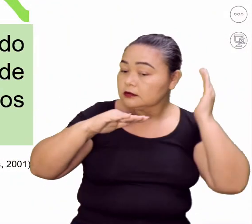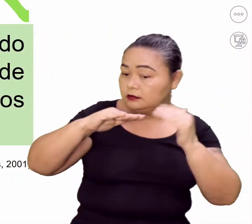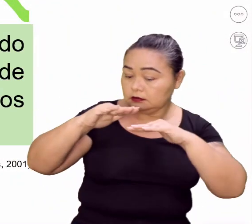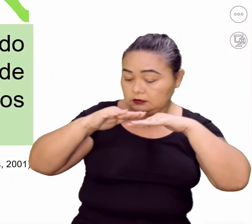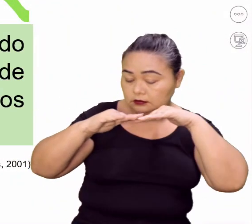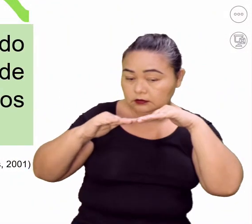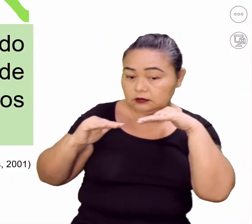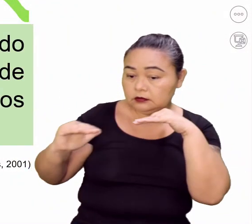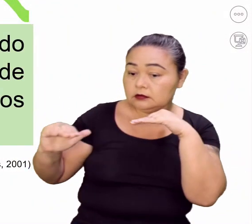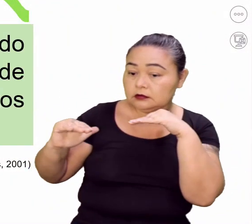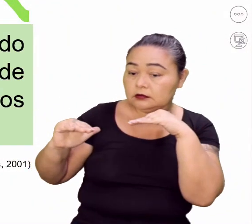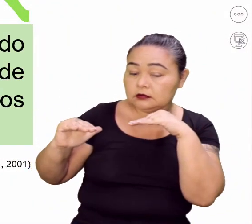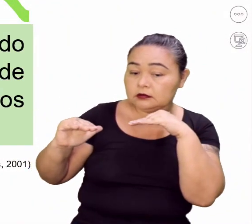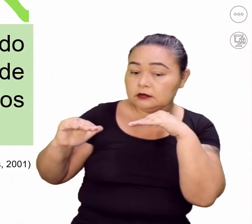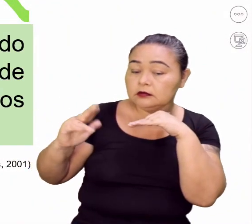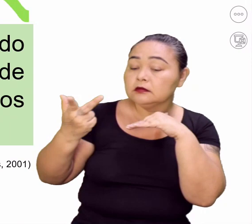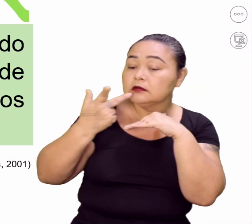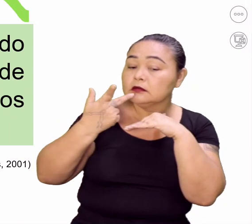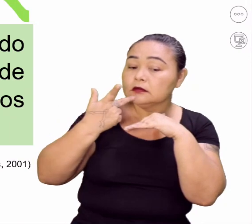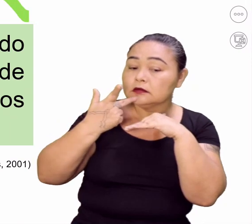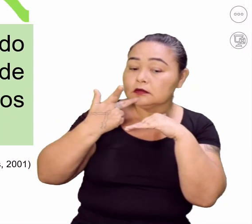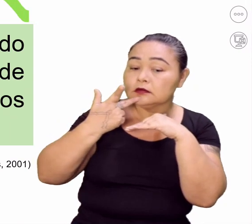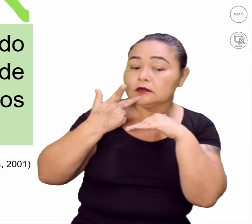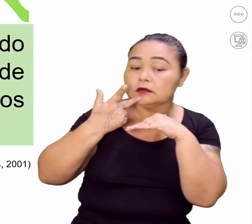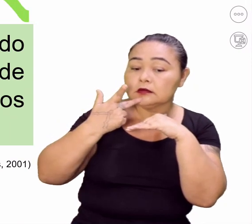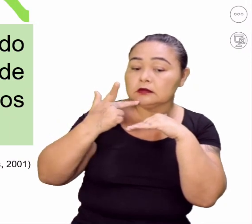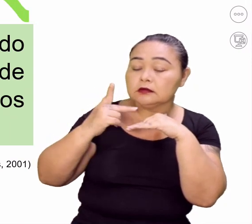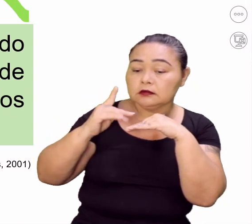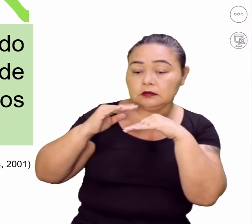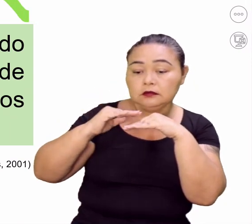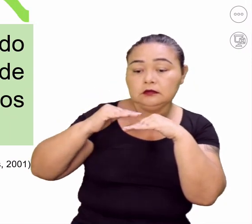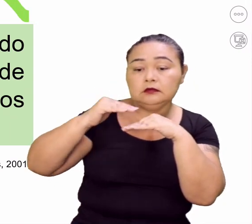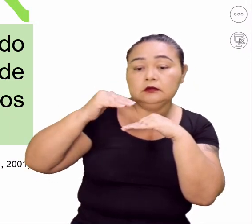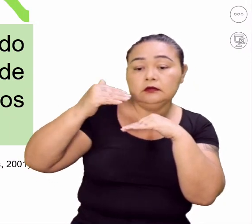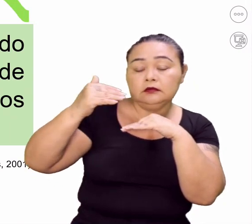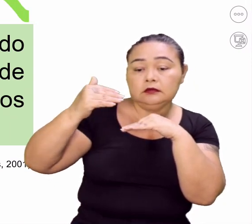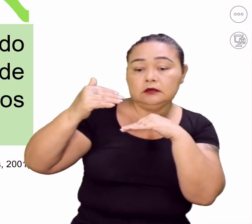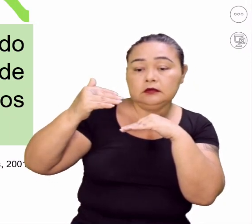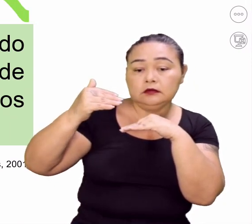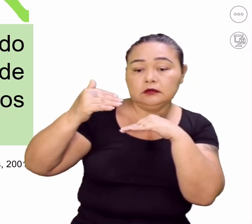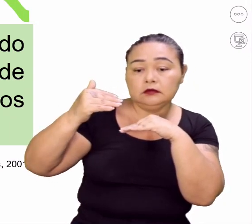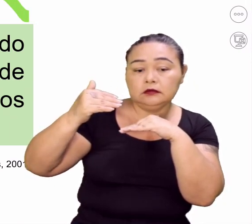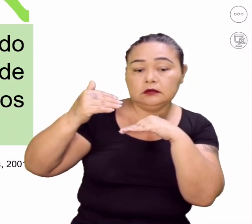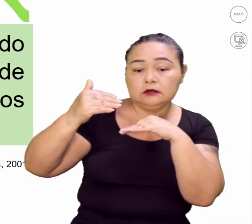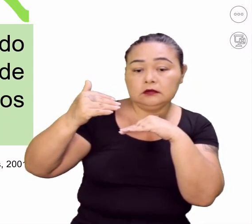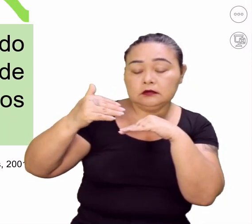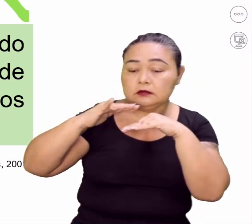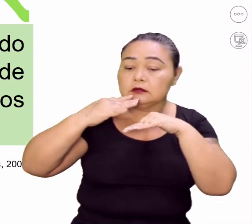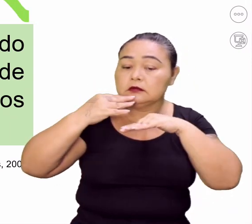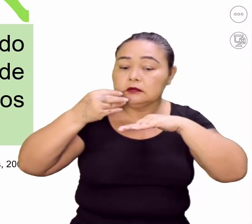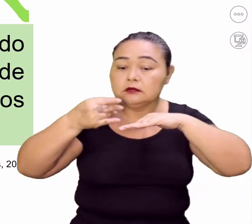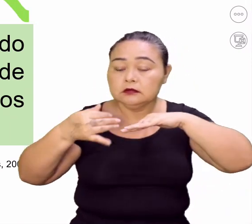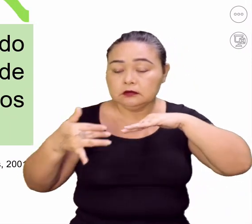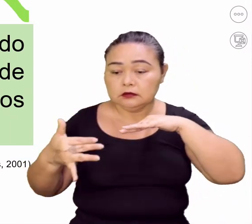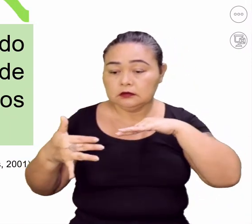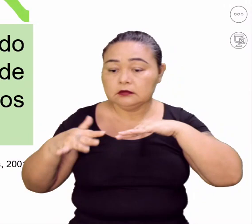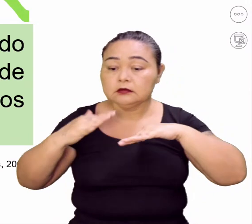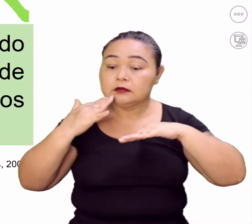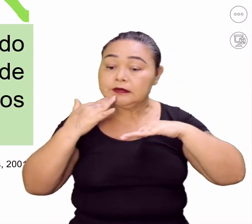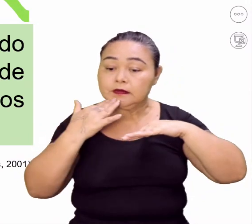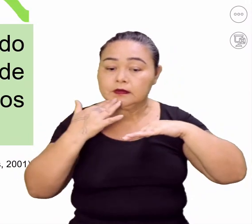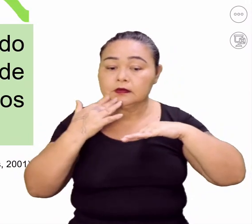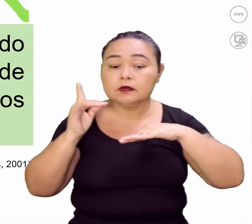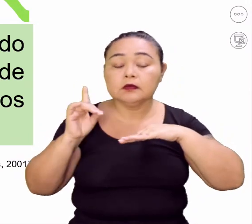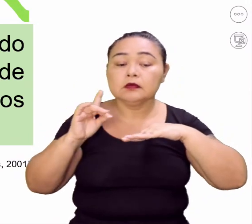Pois é. Se você me falou que os planaltos eles passam por processos erosivos e são